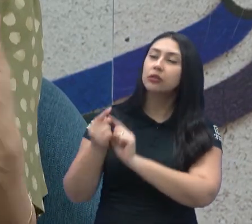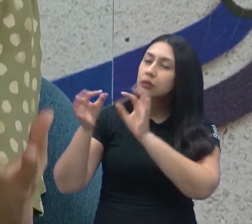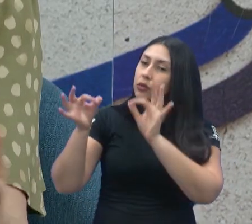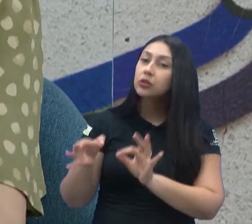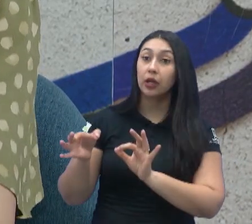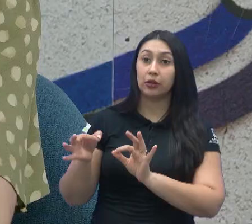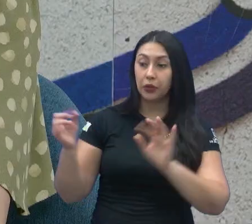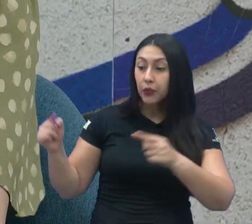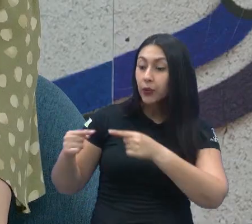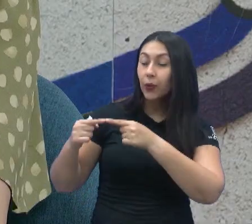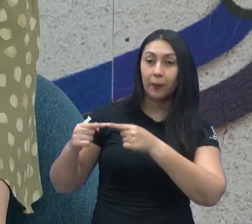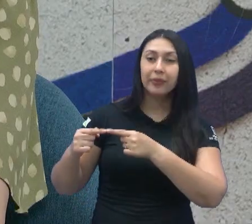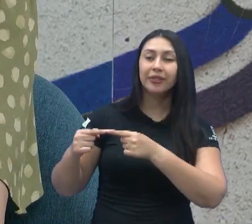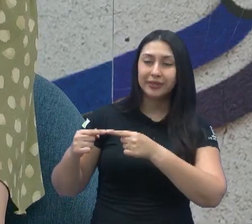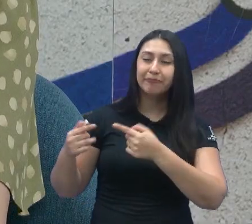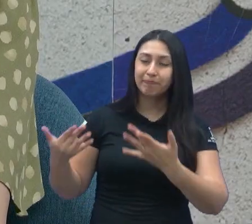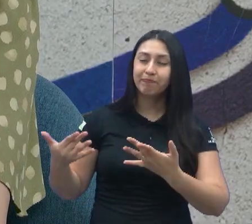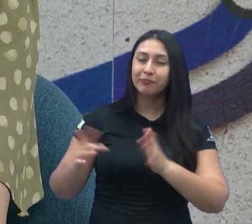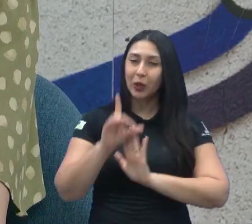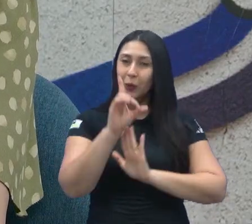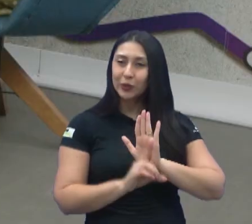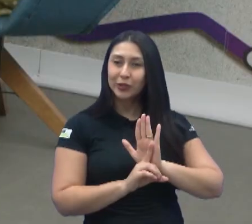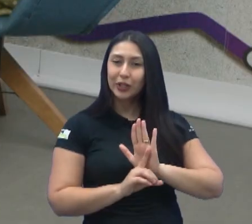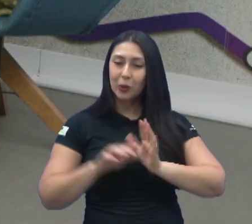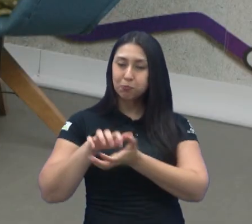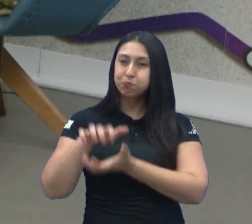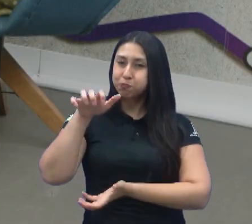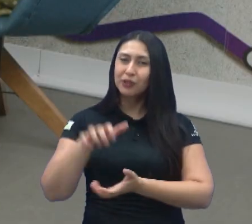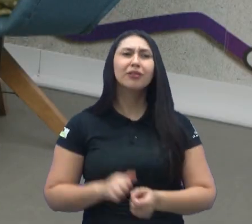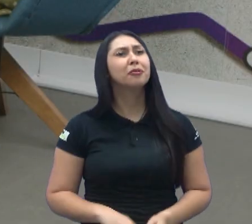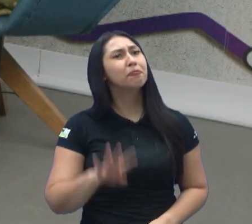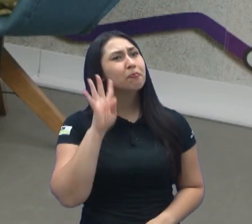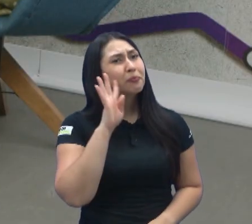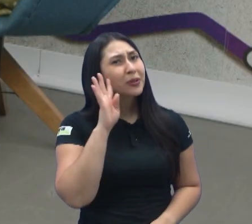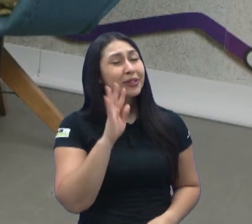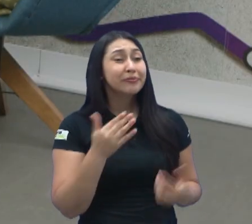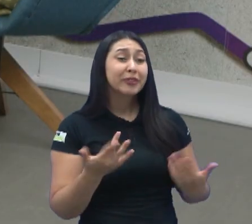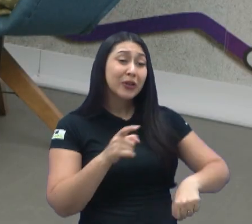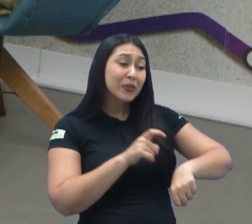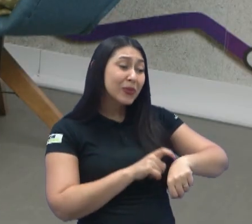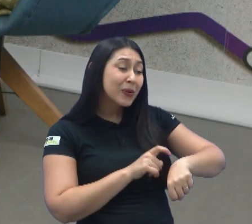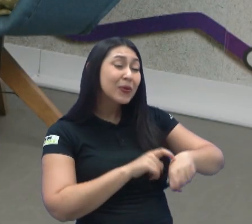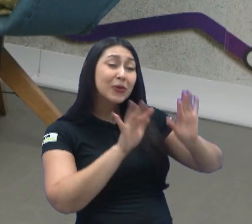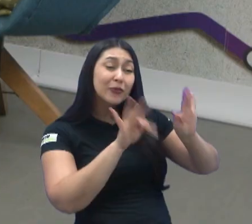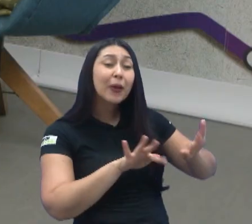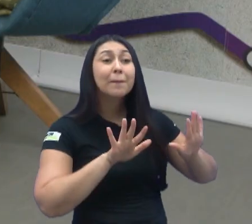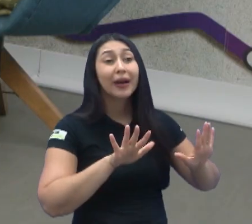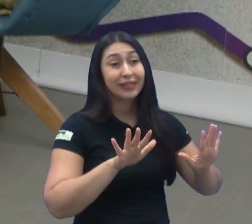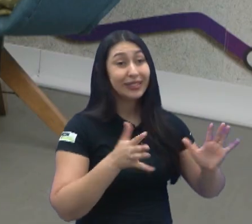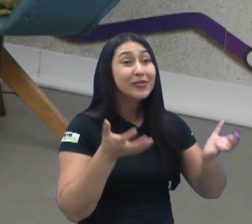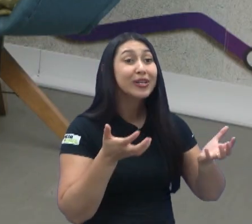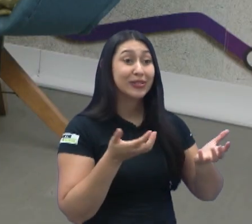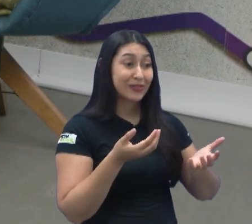adequado, que esteja previsto nos direitos da pessoa idosa. Bacana. Olha, nosso programa está chegando no fim, mas eu quero que você deixe um recado para quem está